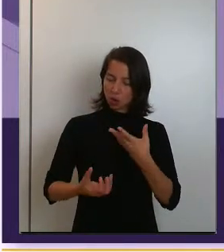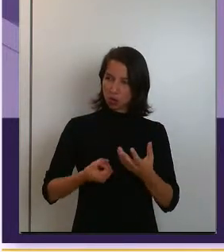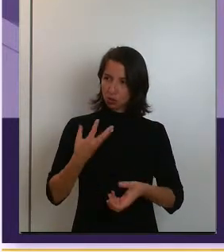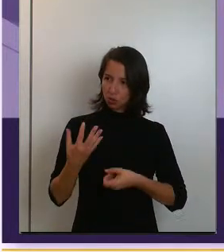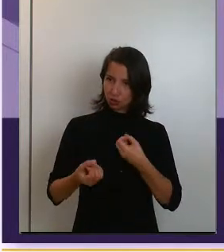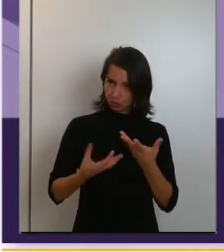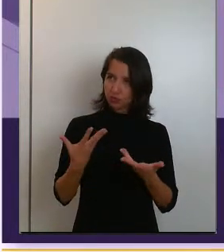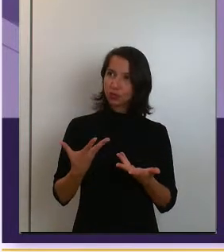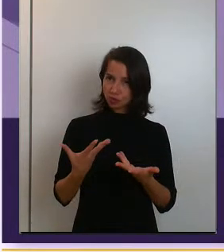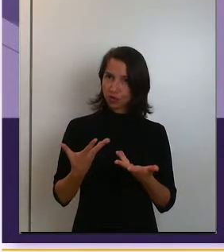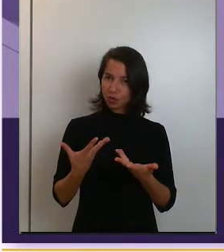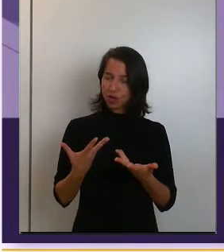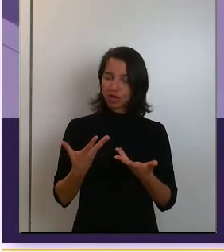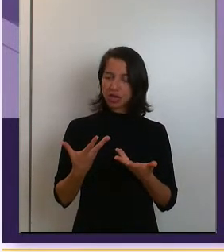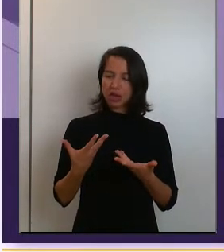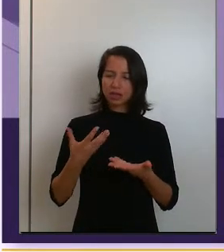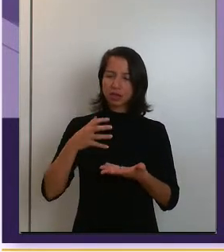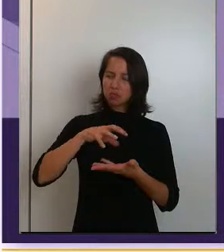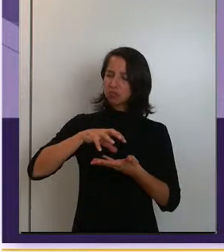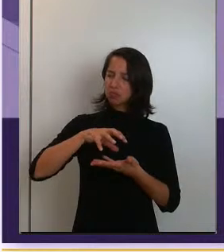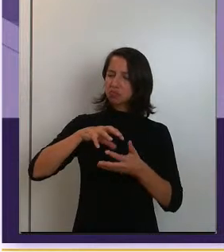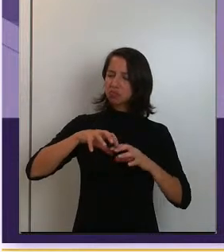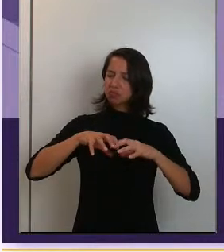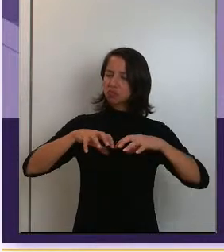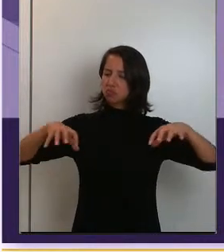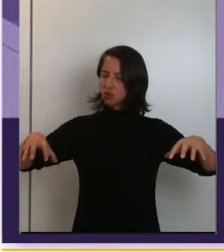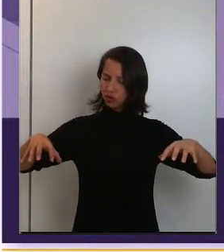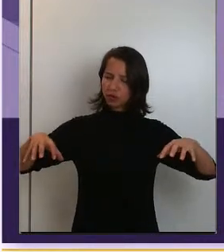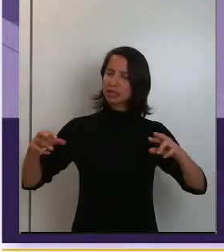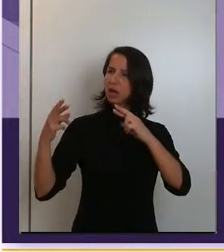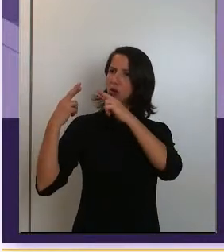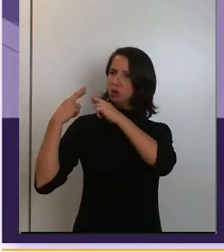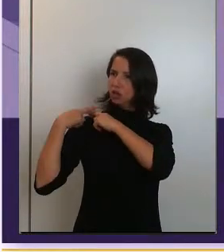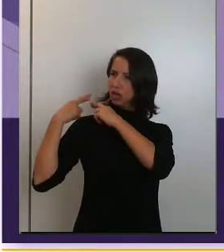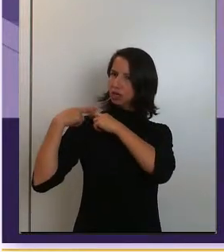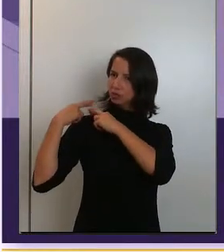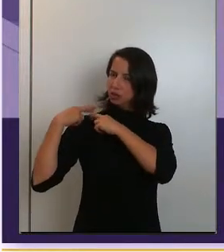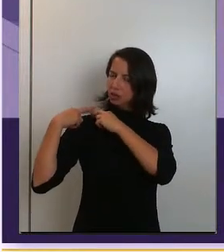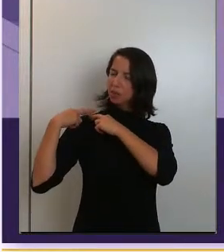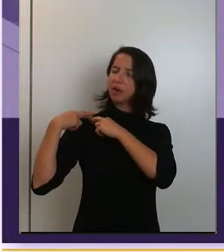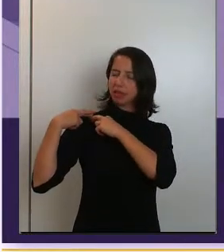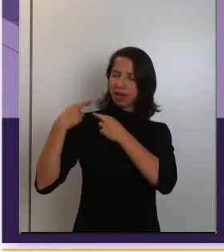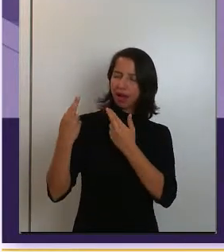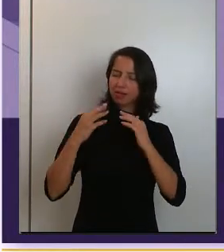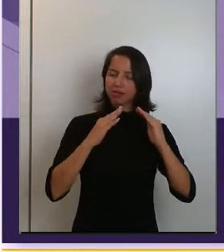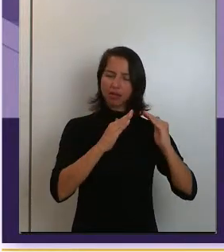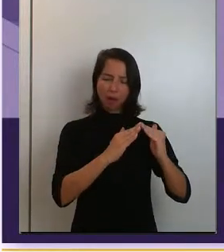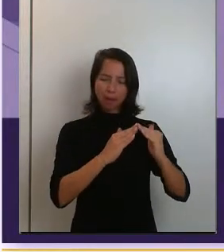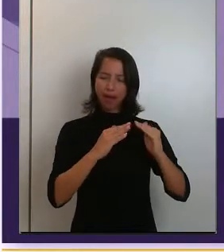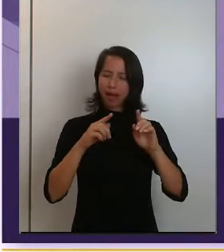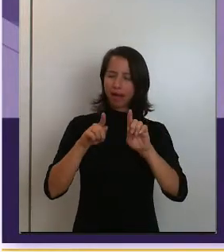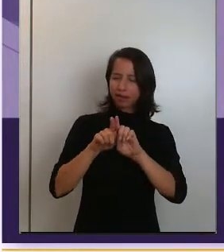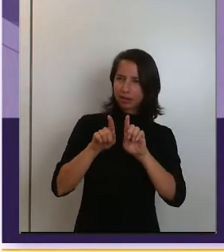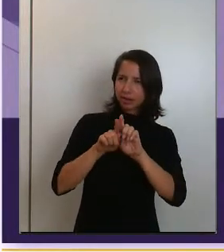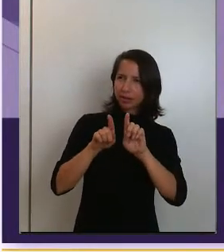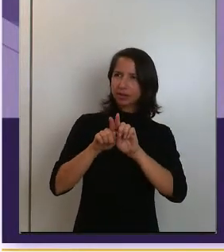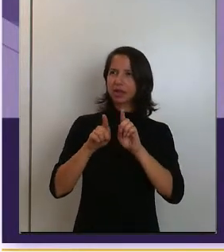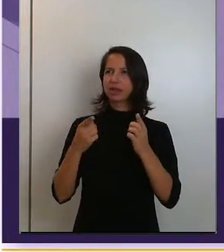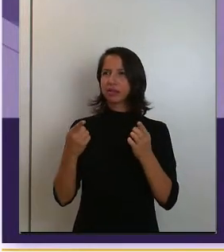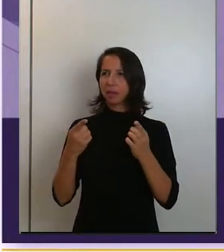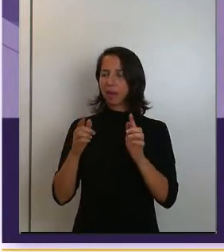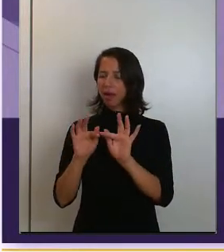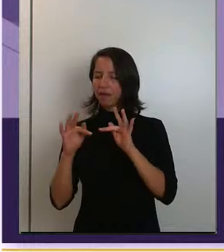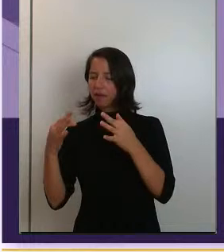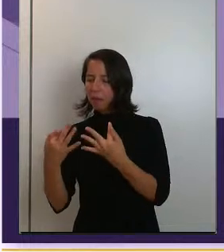equânime entre homens e mulheres das responsabilidades domésticas e familiares são, na verdade, temas bastante latentes, né? Inclusive,